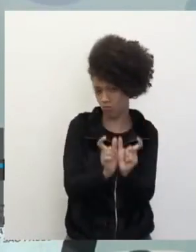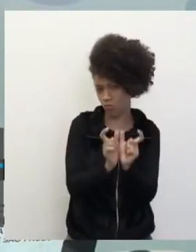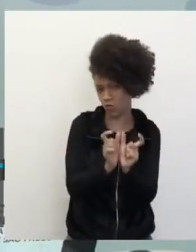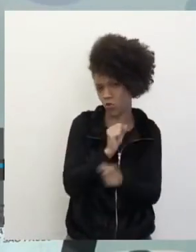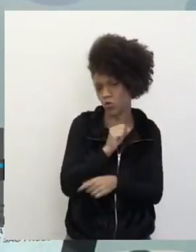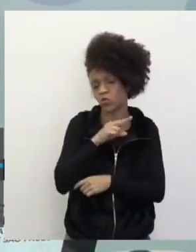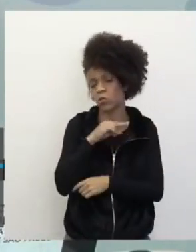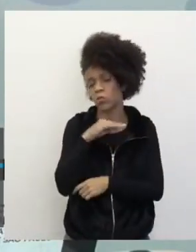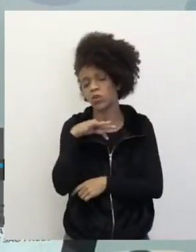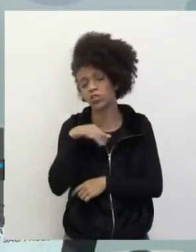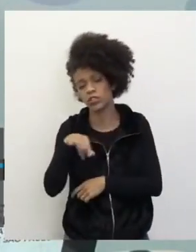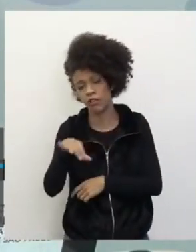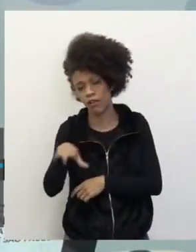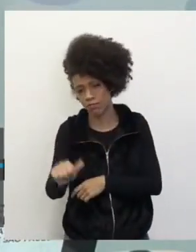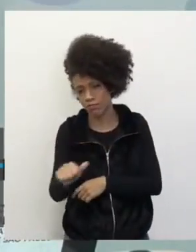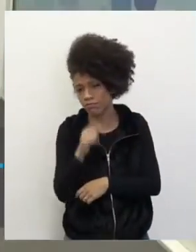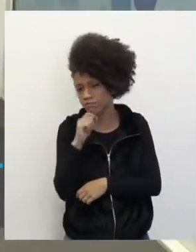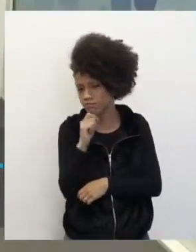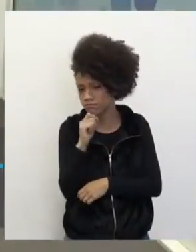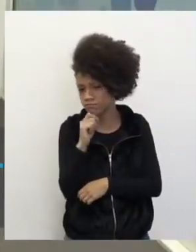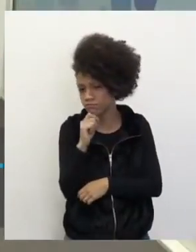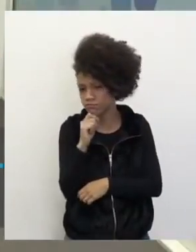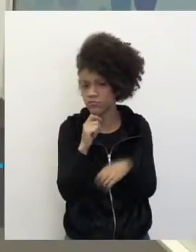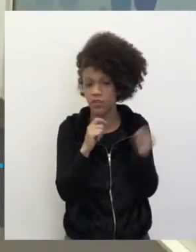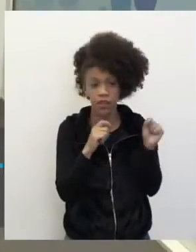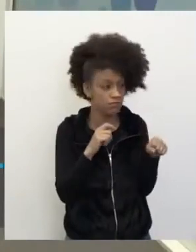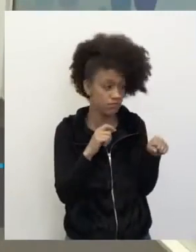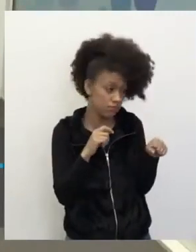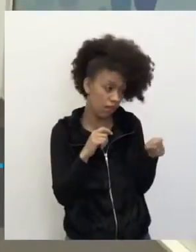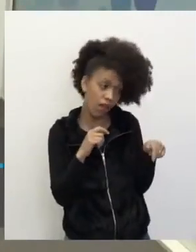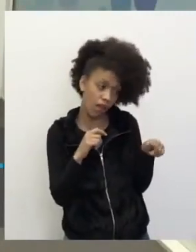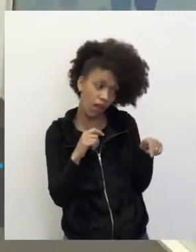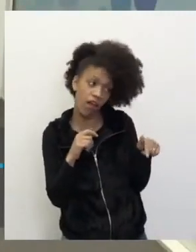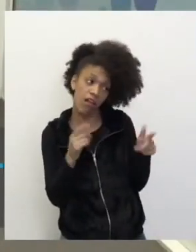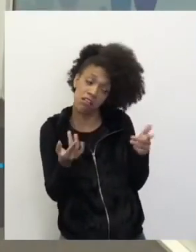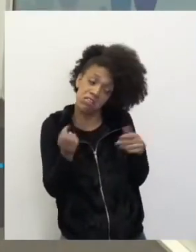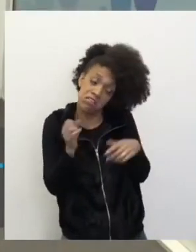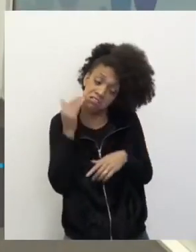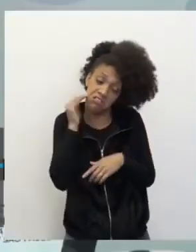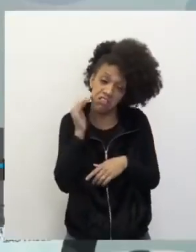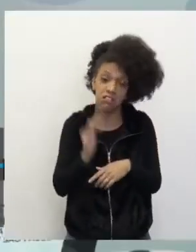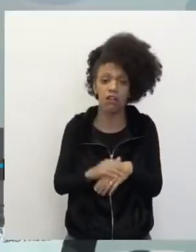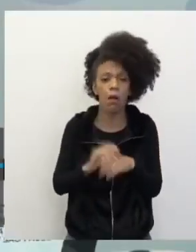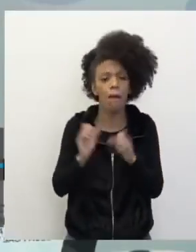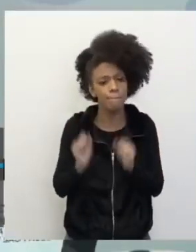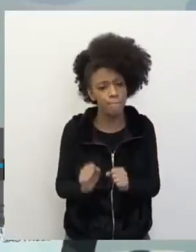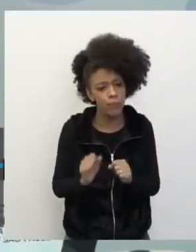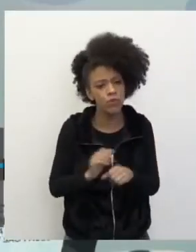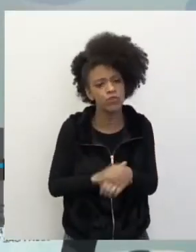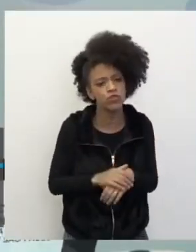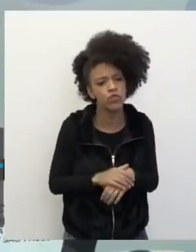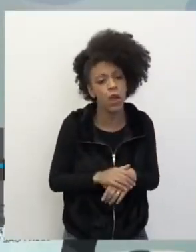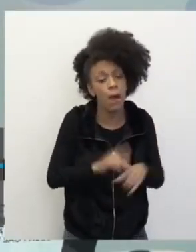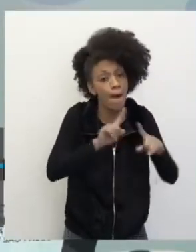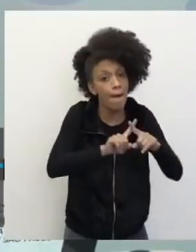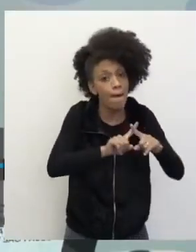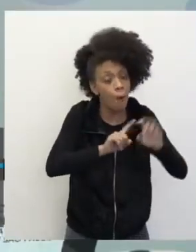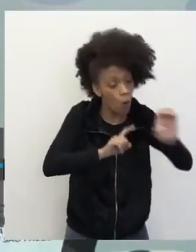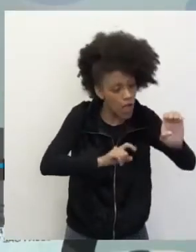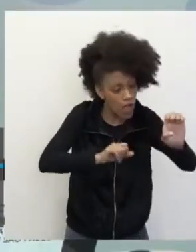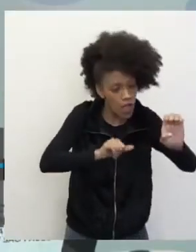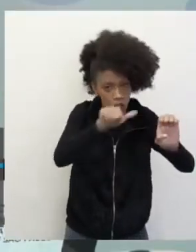subordinada adversativa? A maioria dizendo sim, professora. Se eles entenderam, aqui eu poderia muito bem colocar o